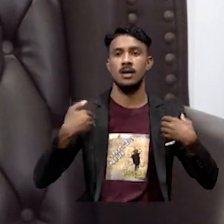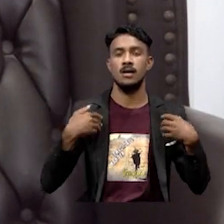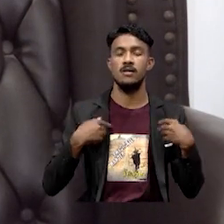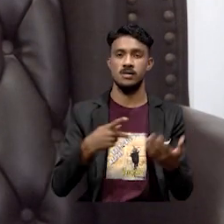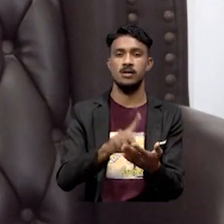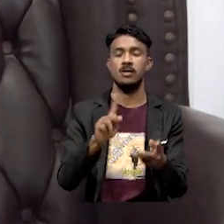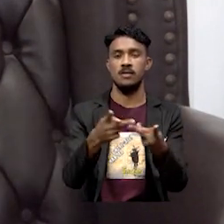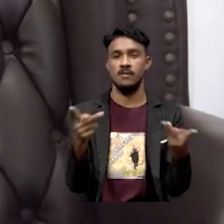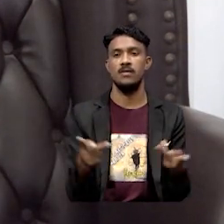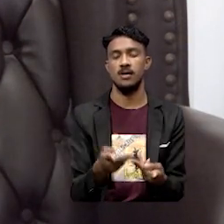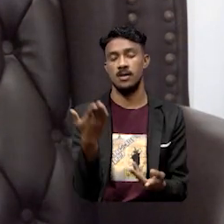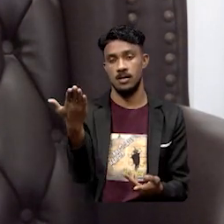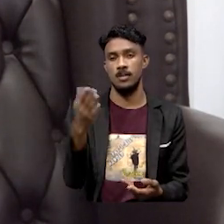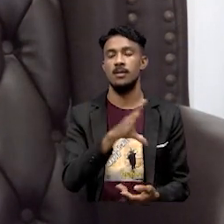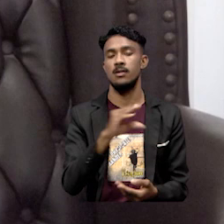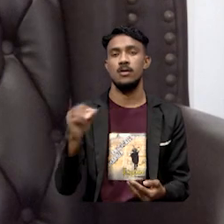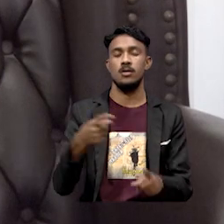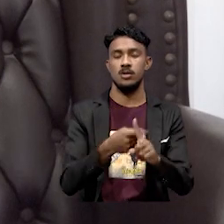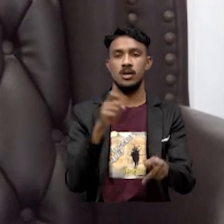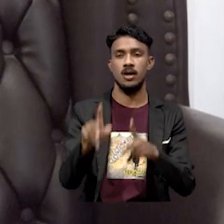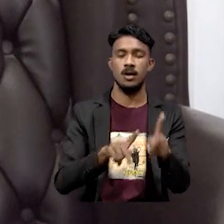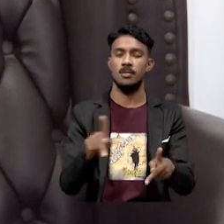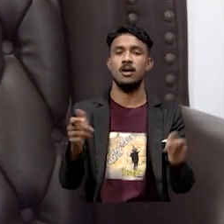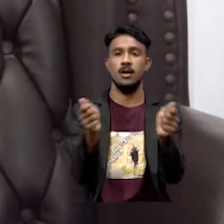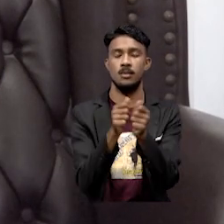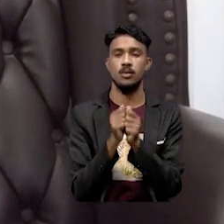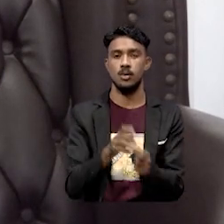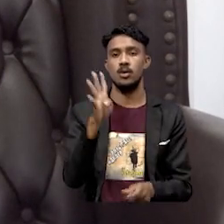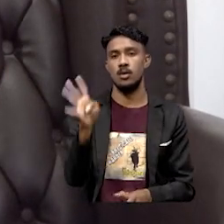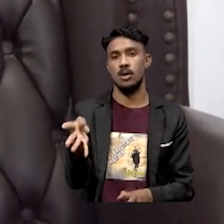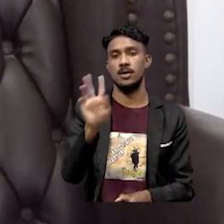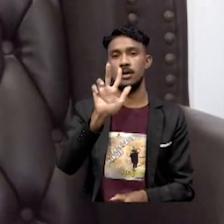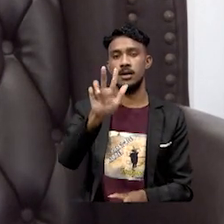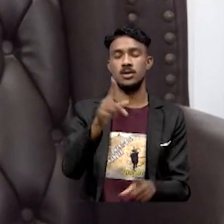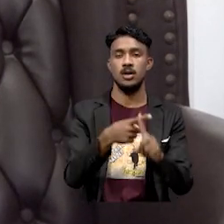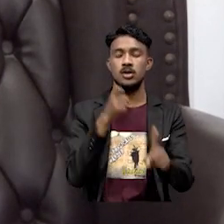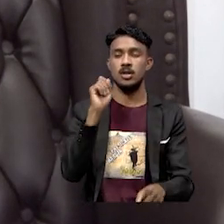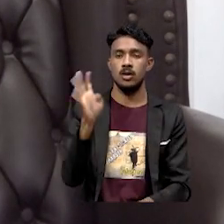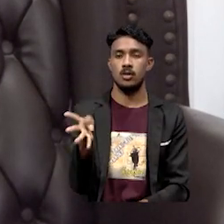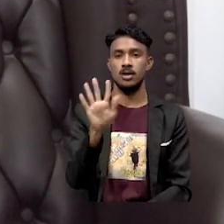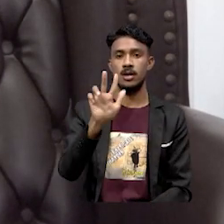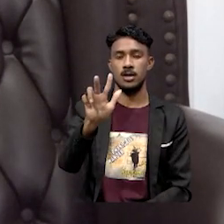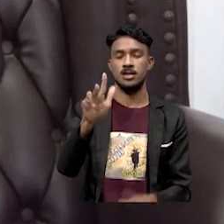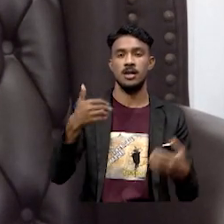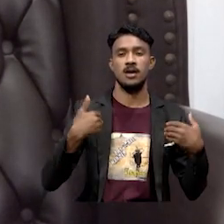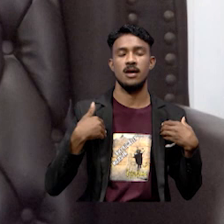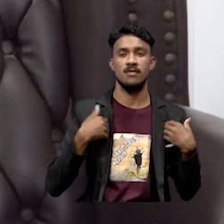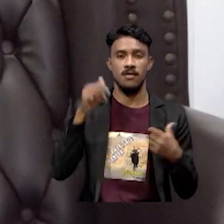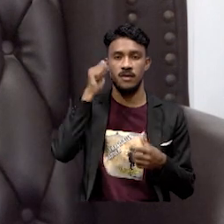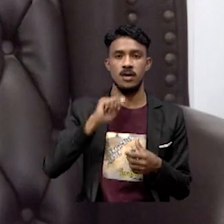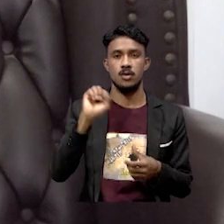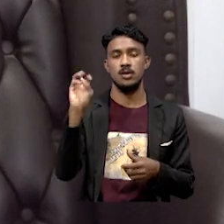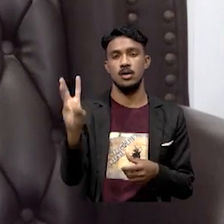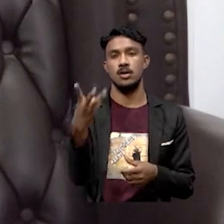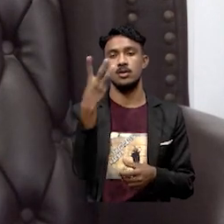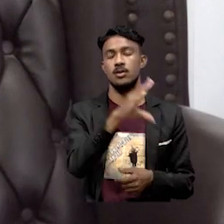a Fatem Refere. O pessoal total, 43. O 43 não ia feito o Sanulo Resinem,